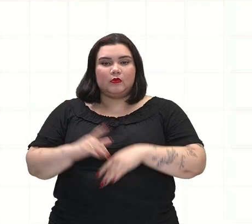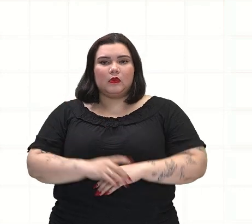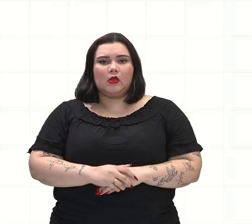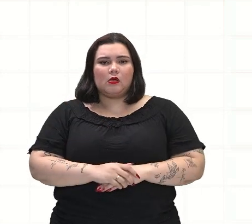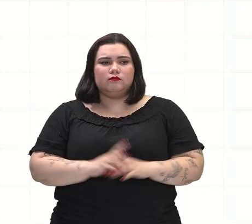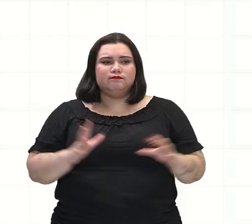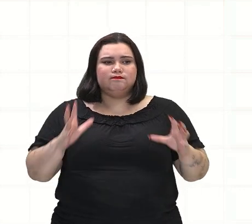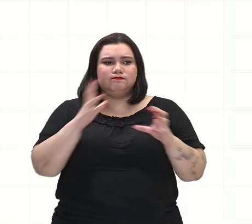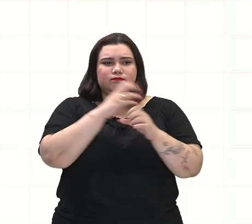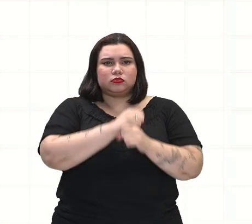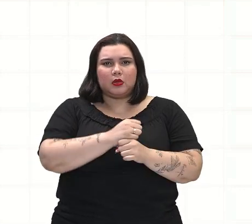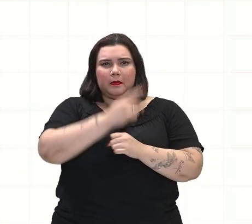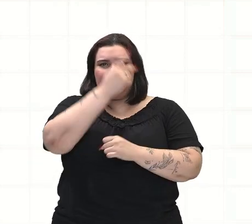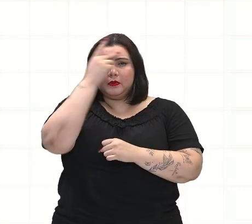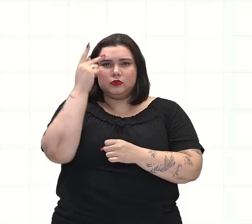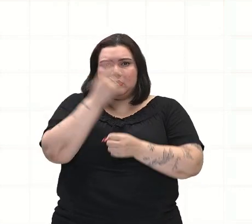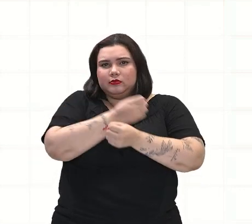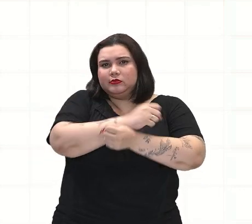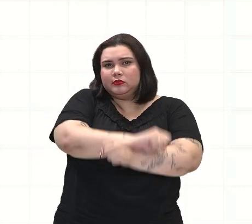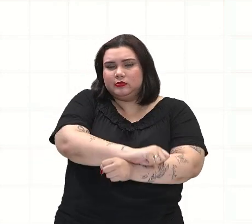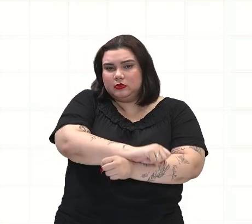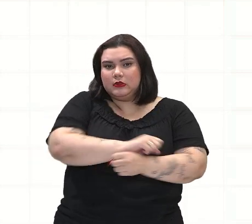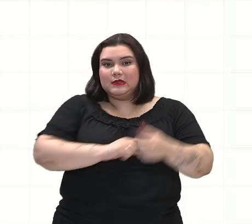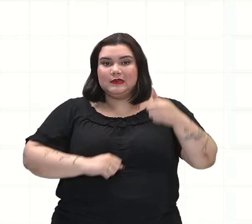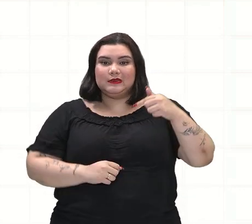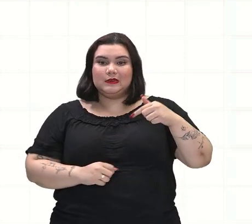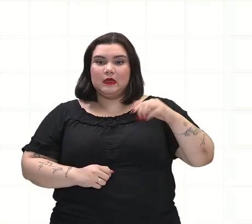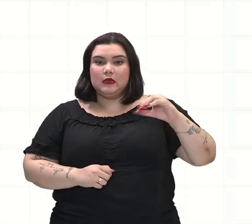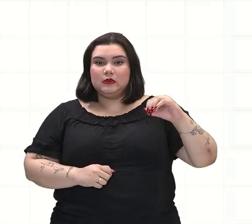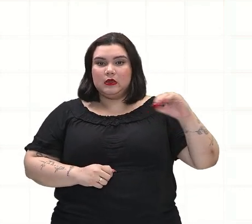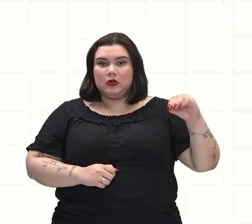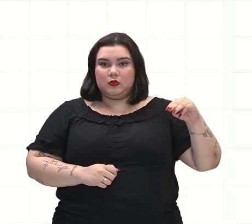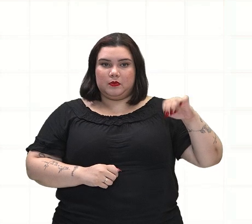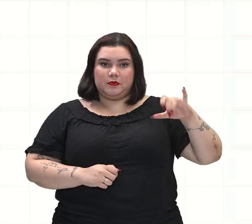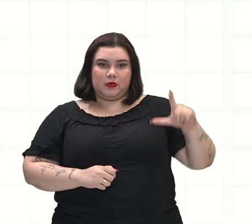forma, São Domingos tinha